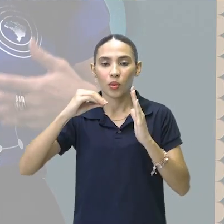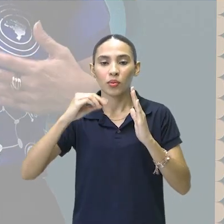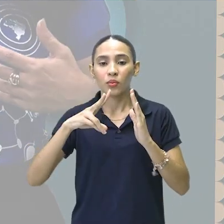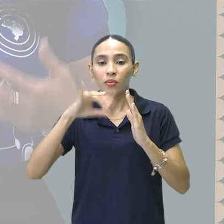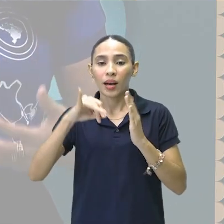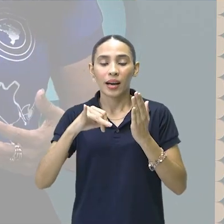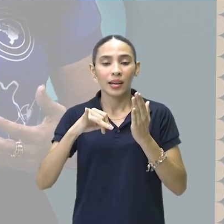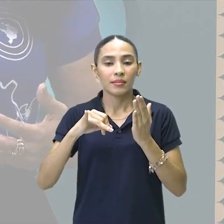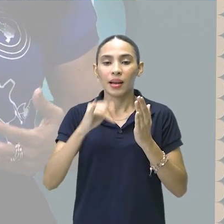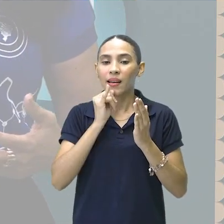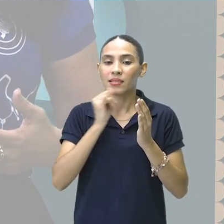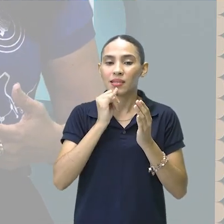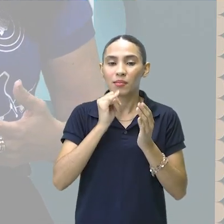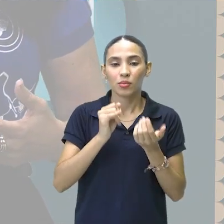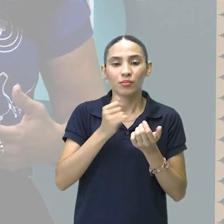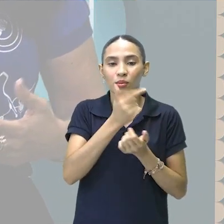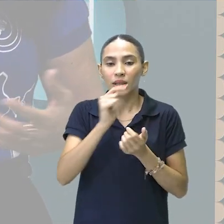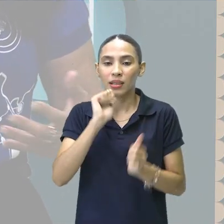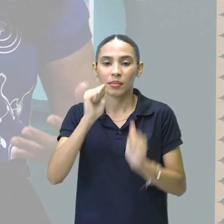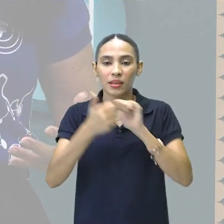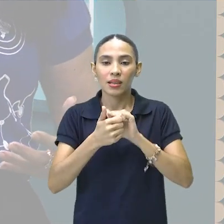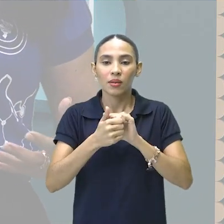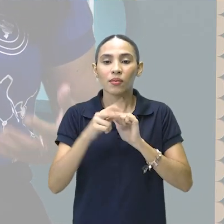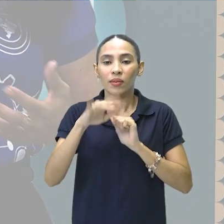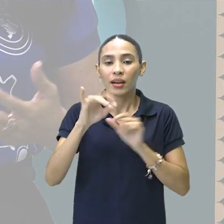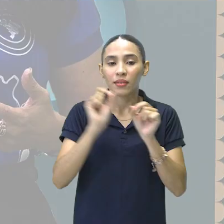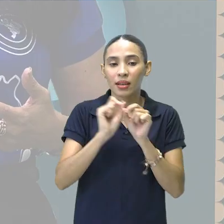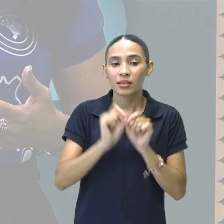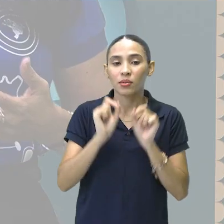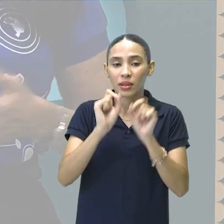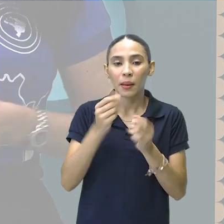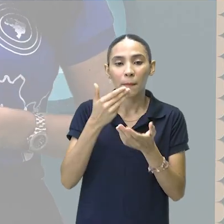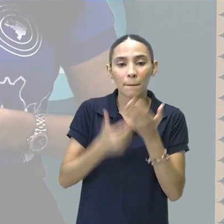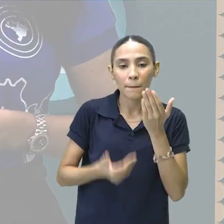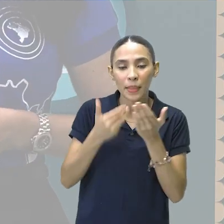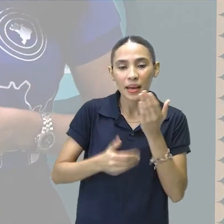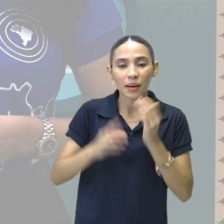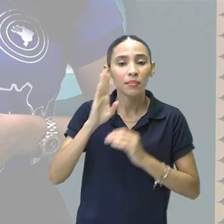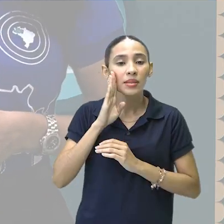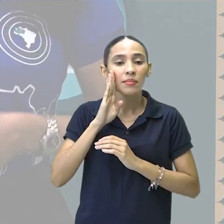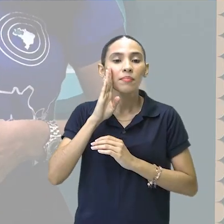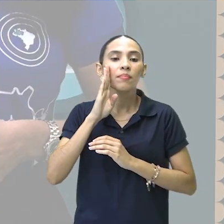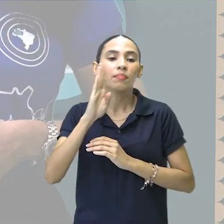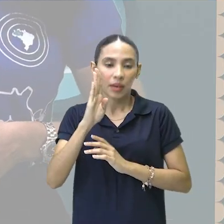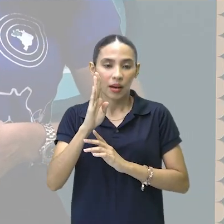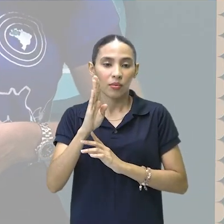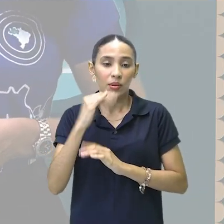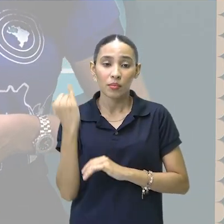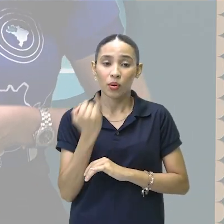algo impessoal. Isso faz com que se perca a principal